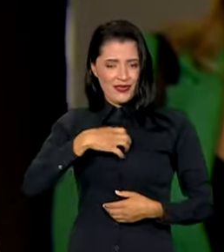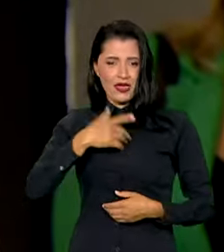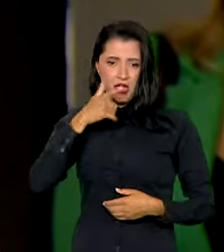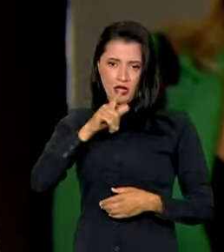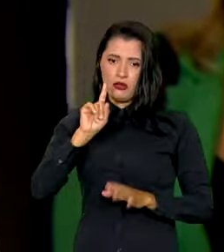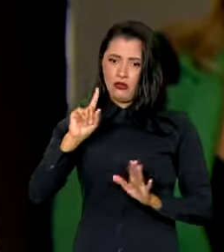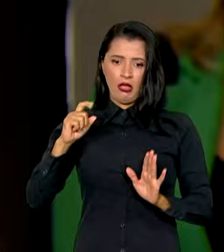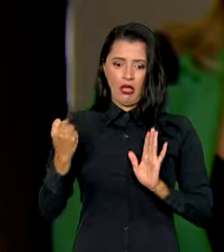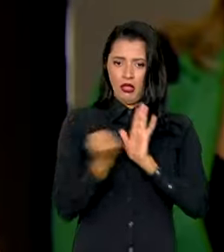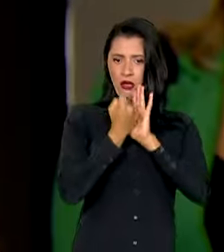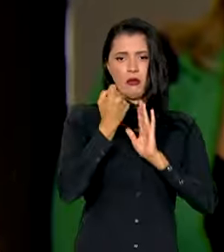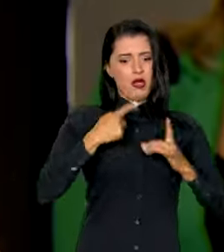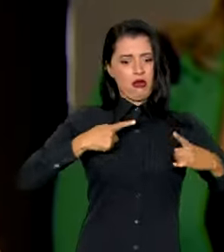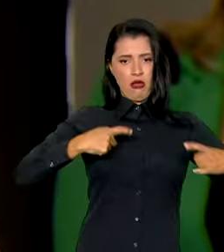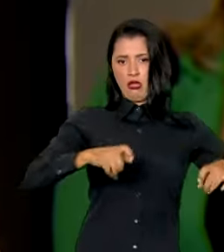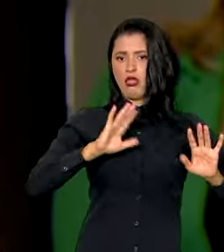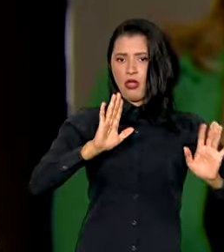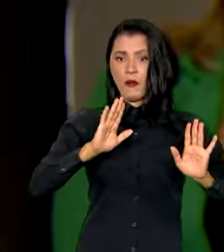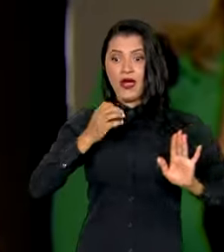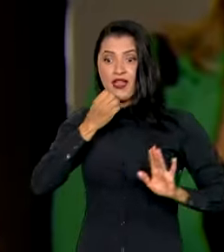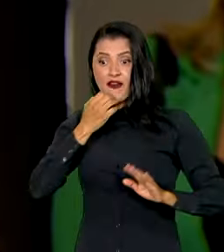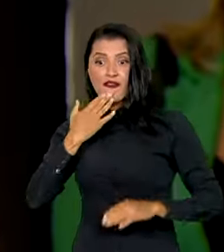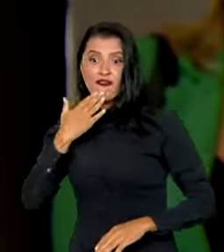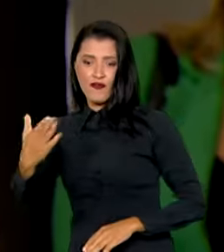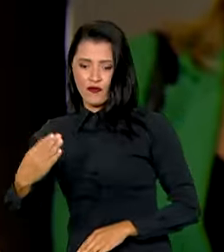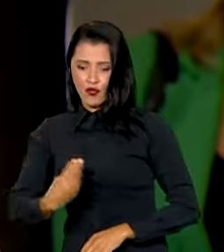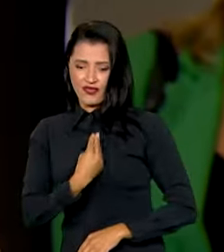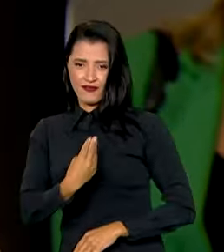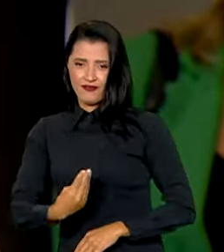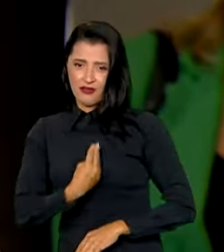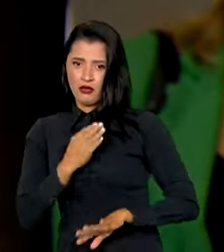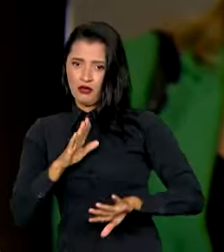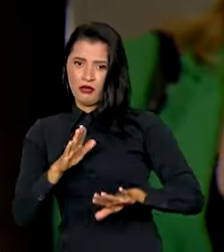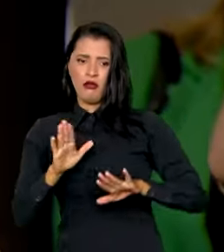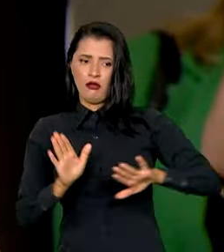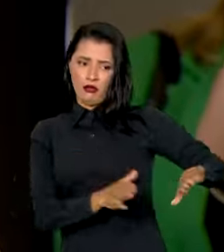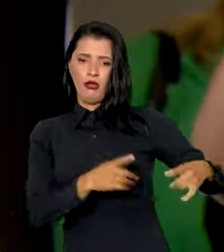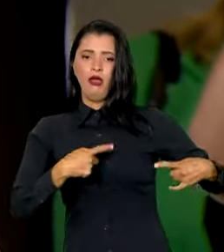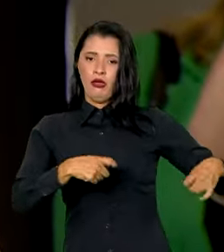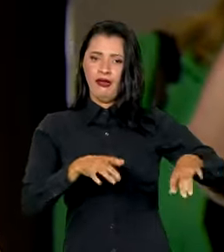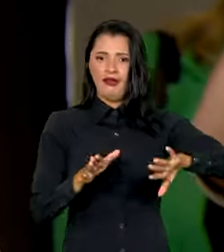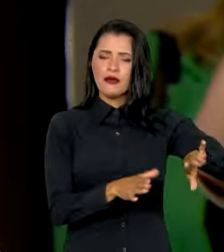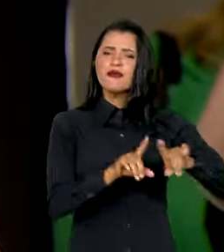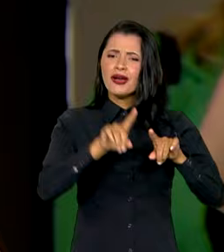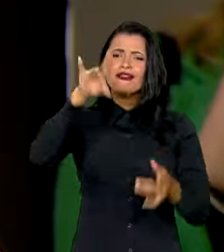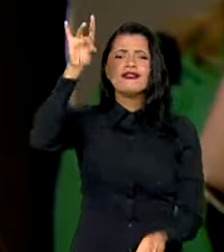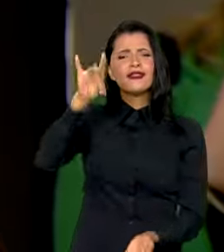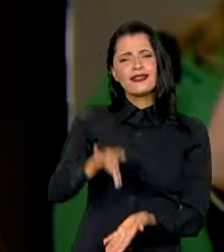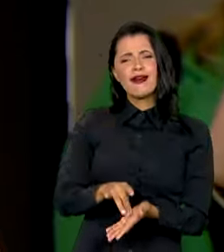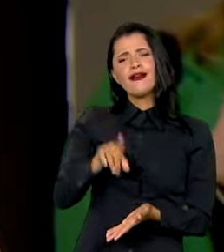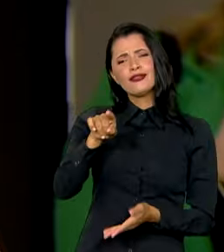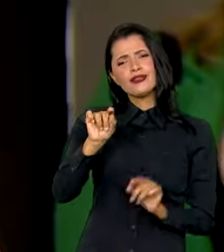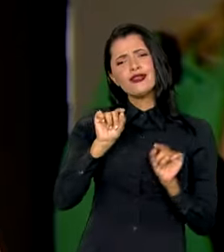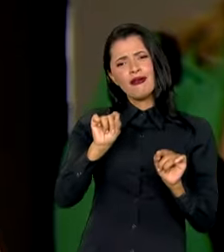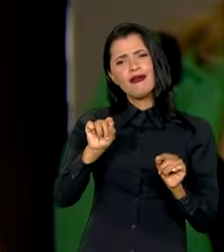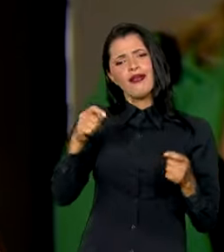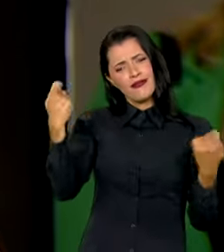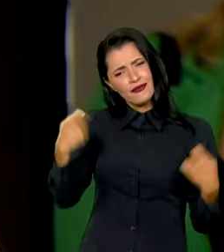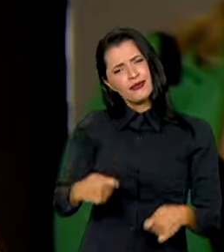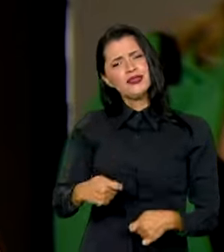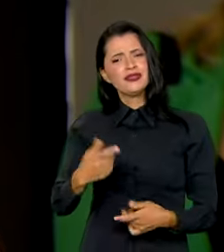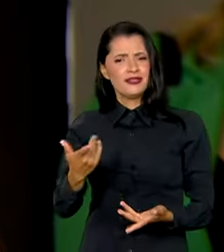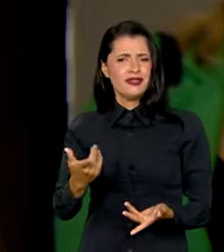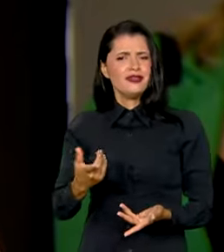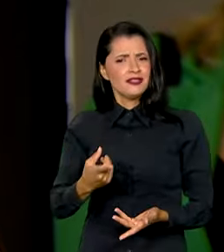quero usar imagens bélicas aqui, mas, de fato, ela é algo assim que deve